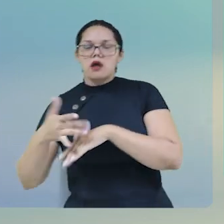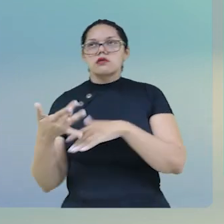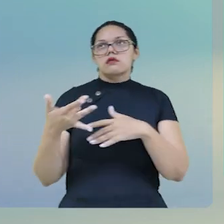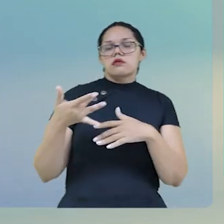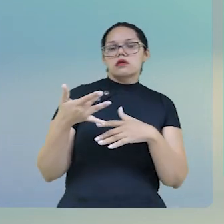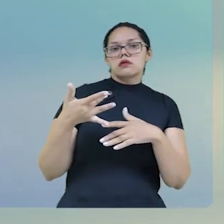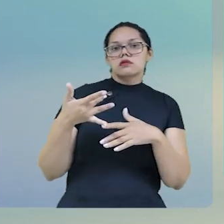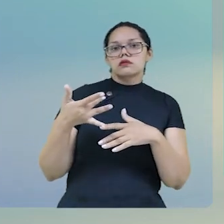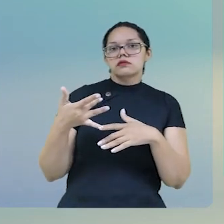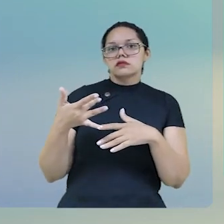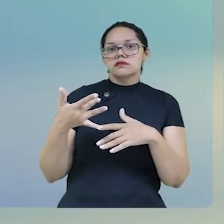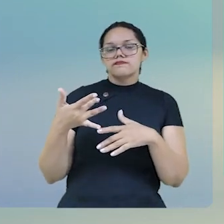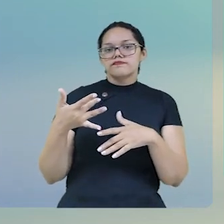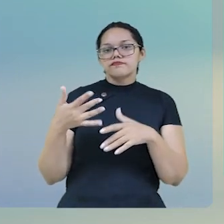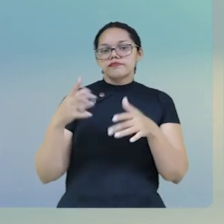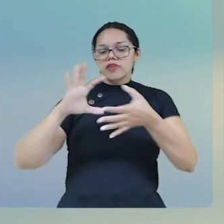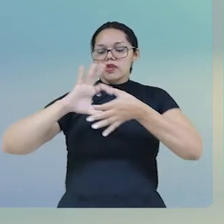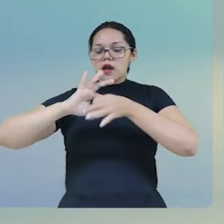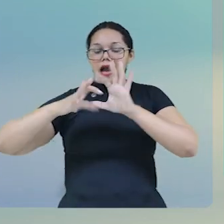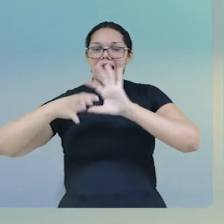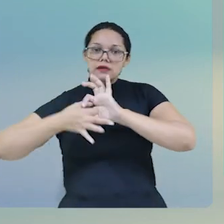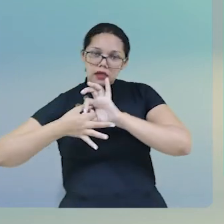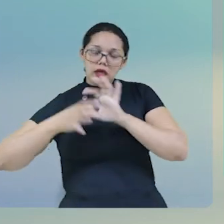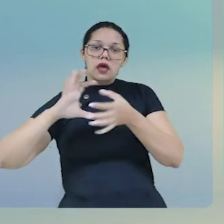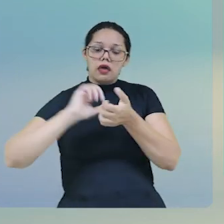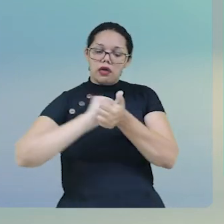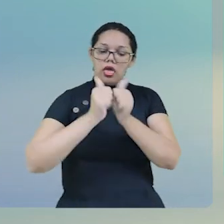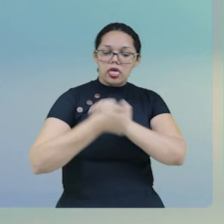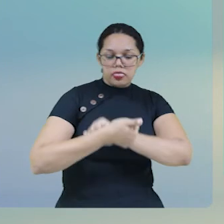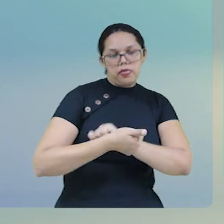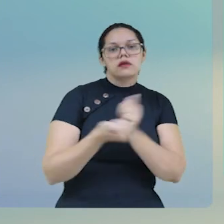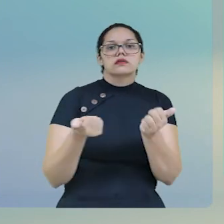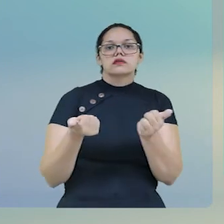olímpicos, especialmente aqueles que estão sujeitos a